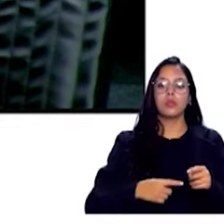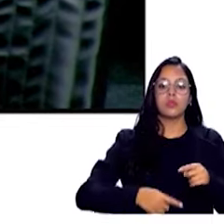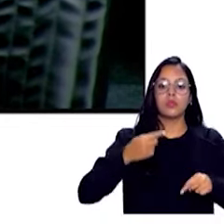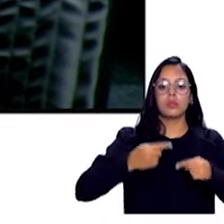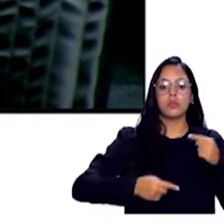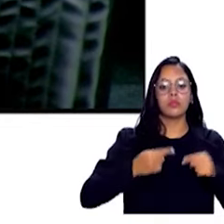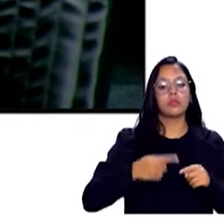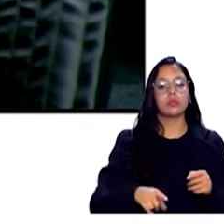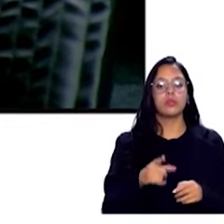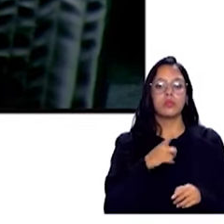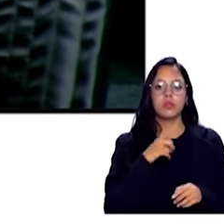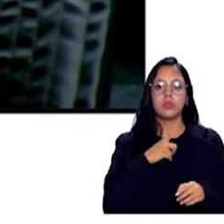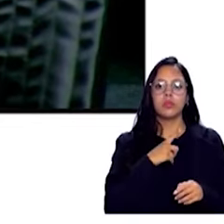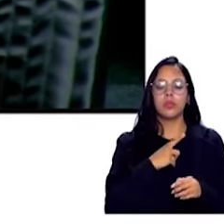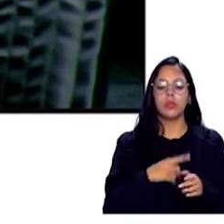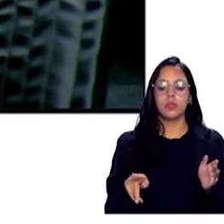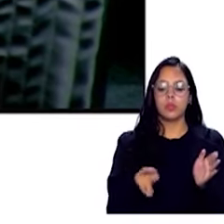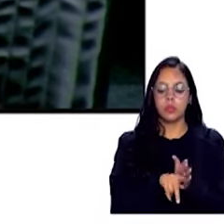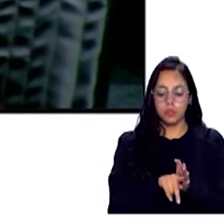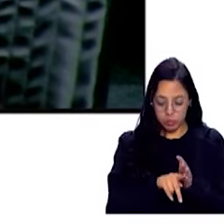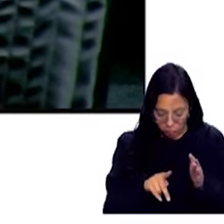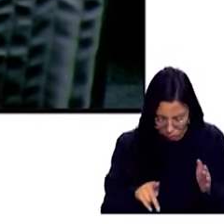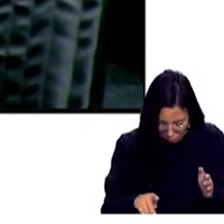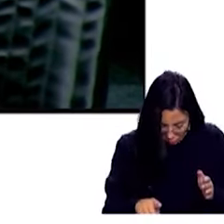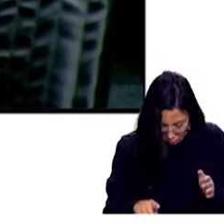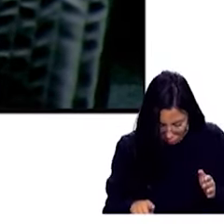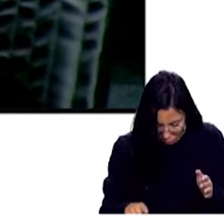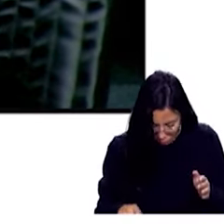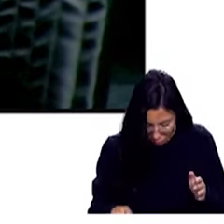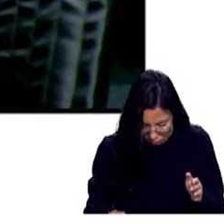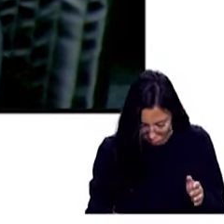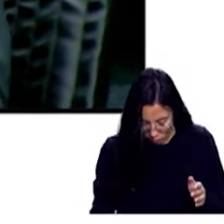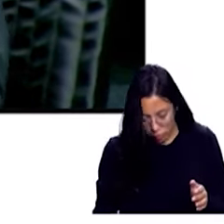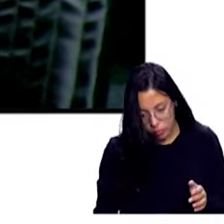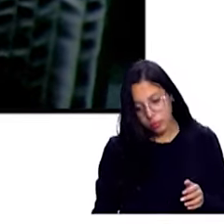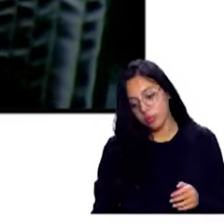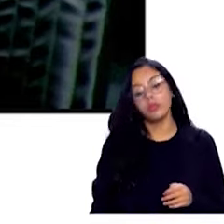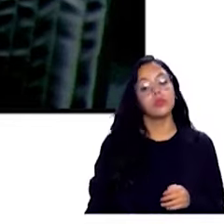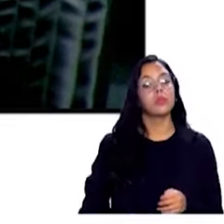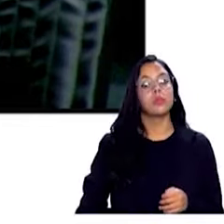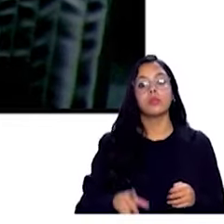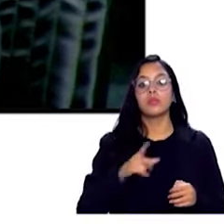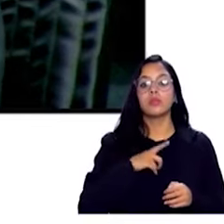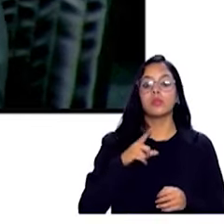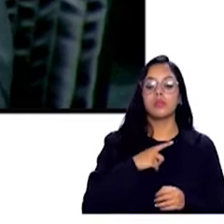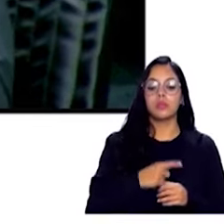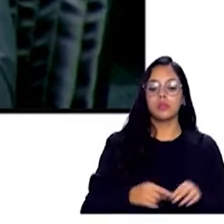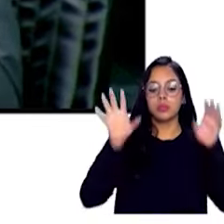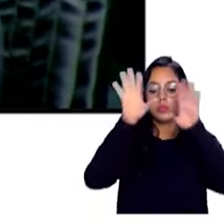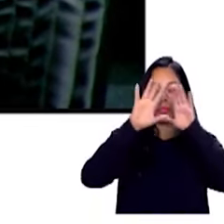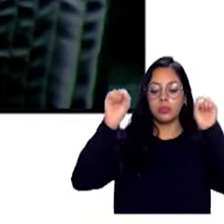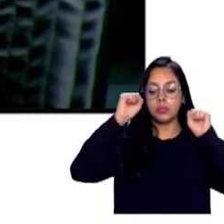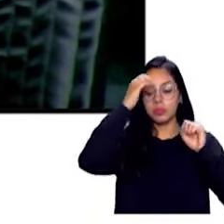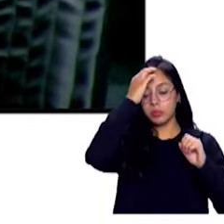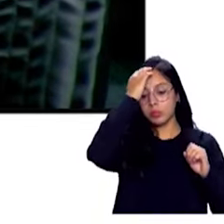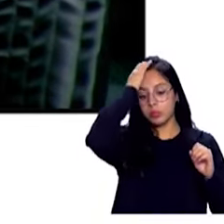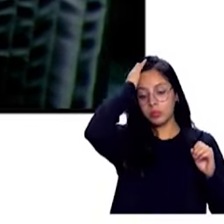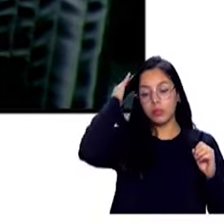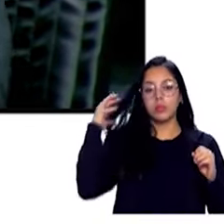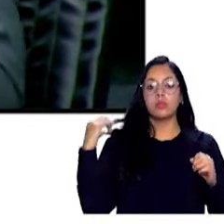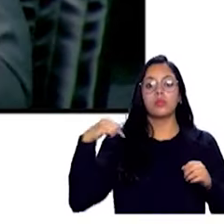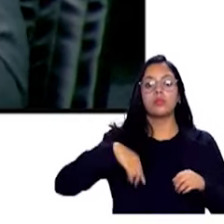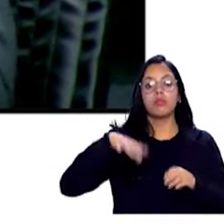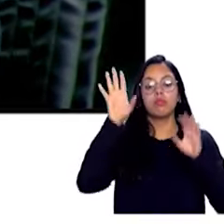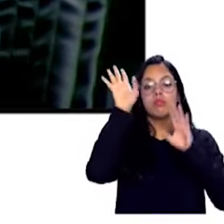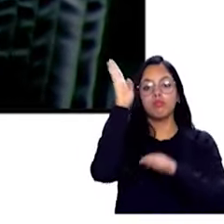corte claro que é importante para o direito brasileiro criar essa ideia de precedentes vinculantes que possam inviabilizar Que